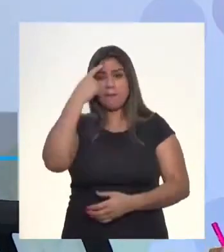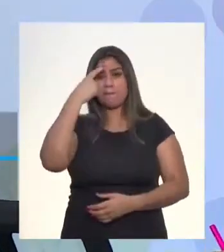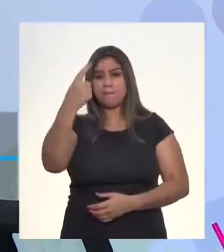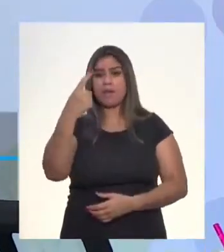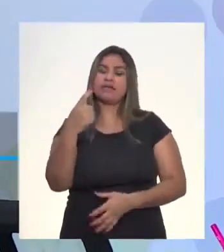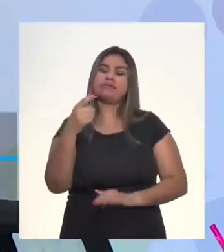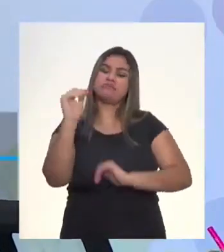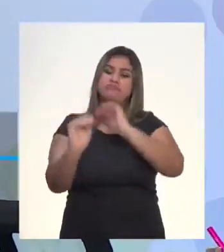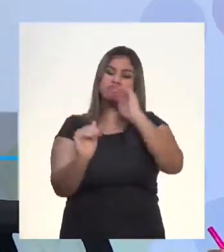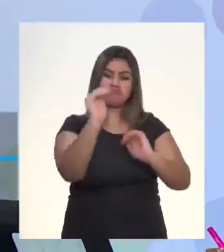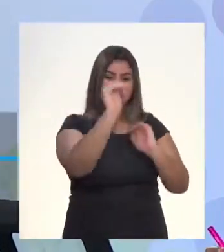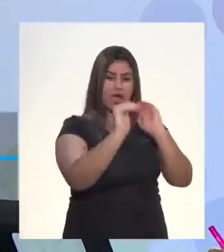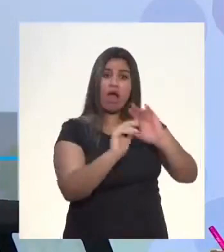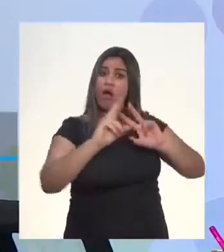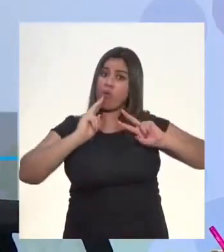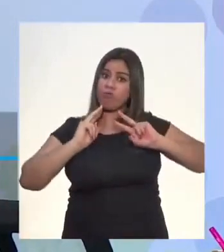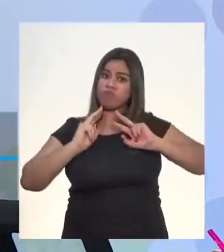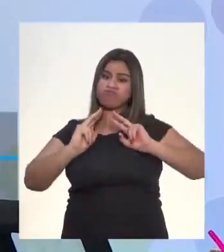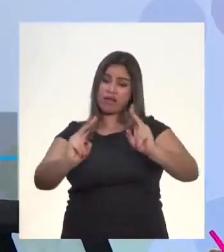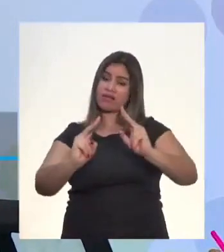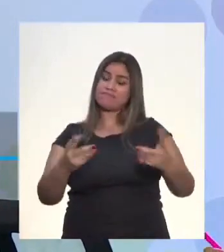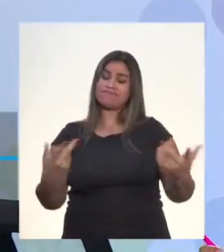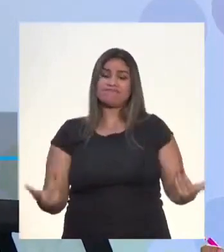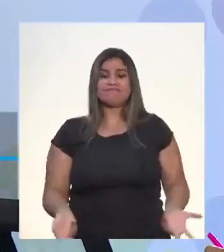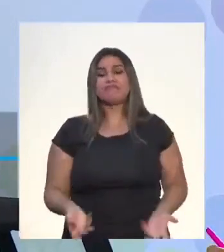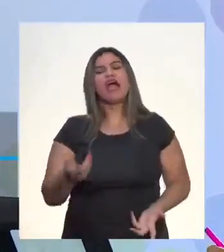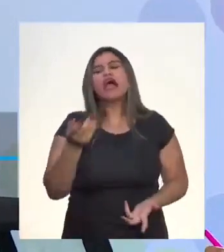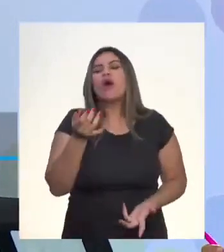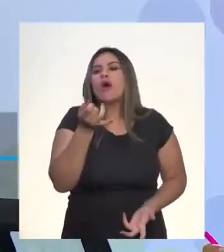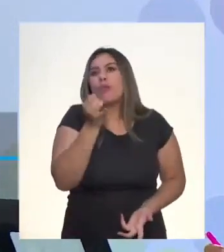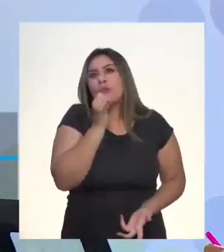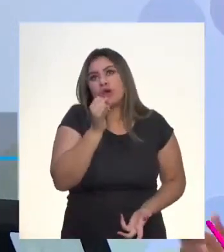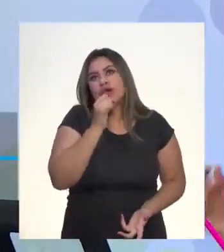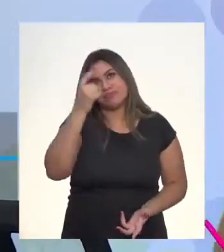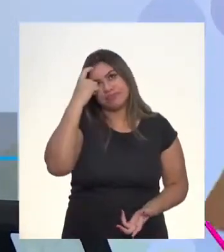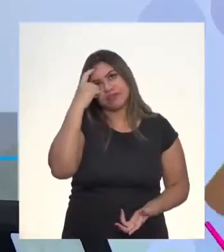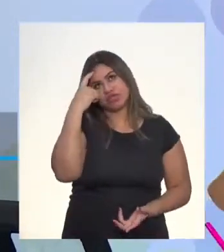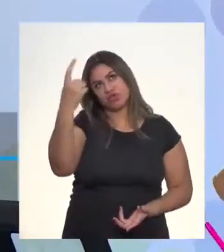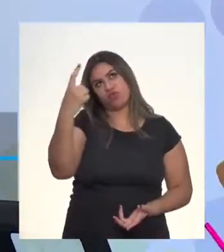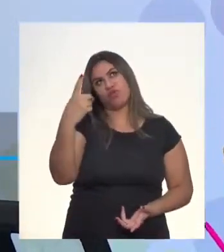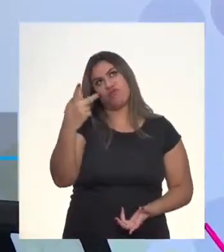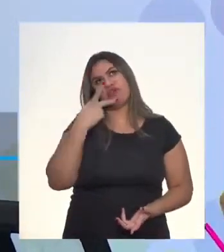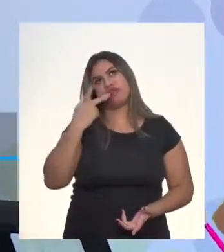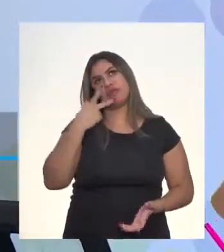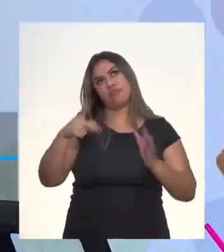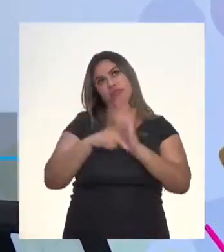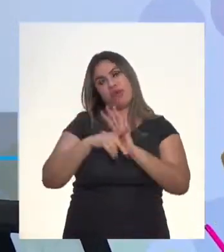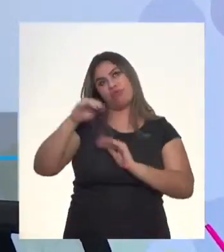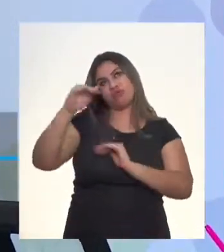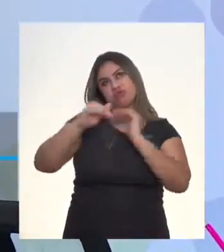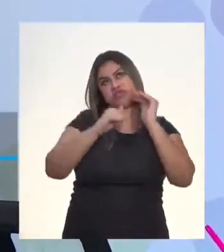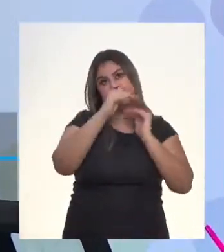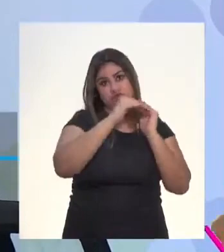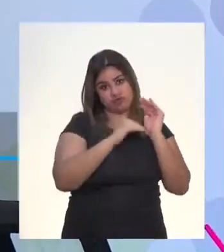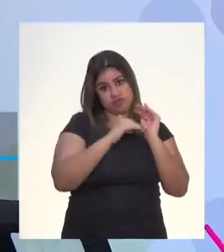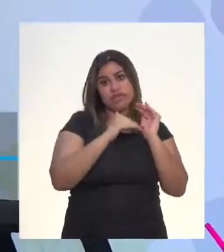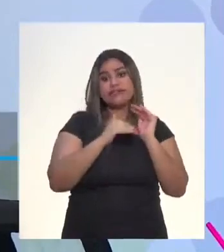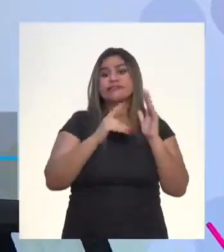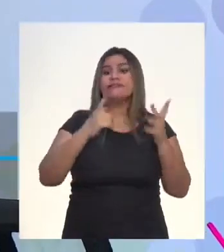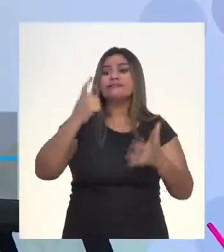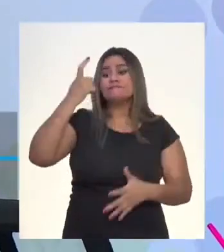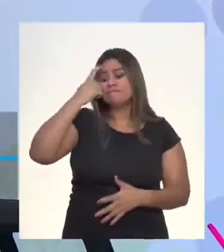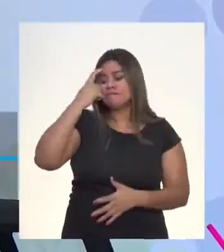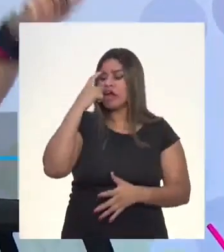certas desigualdades, né? Então, quando a gente pensou em trazer uma aula sobre desigualdade, às vezes a gente, quando conversa, né,